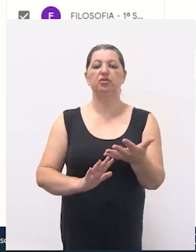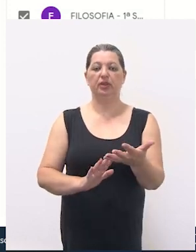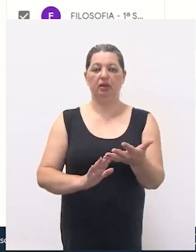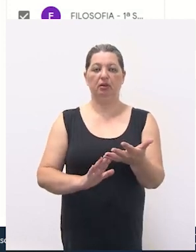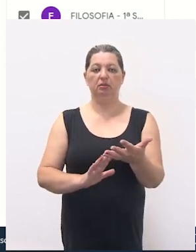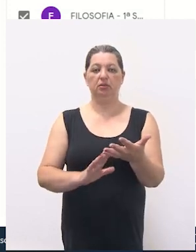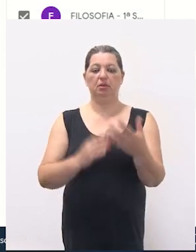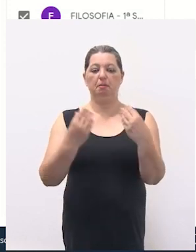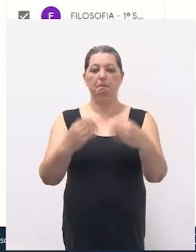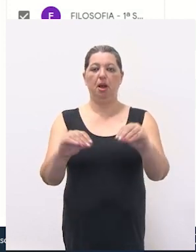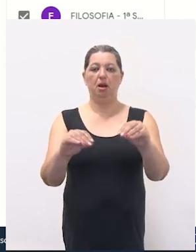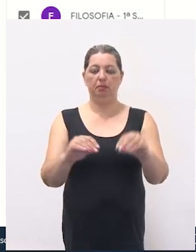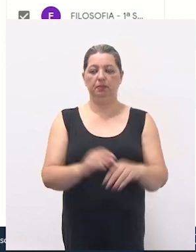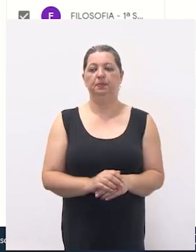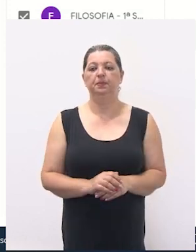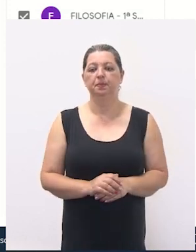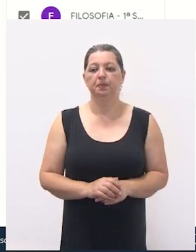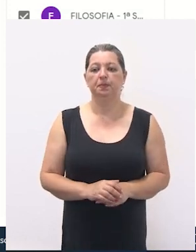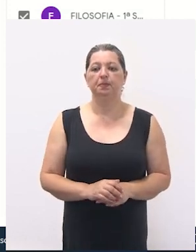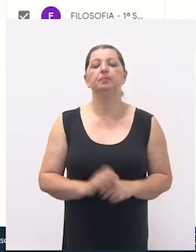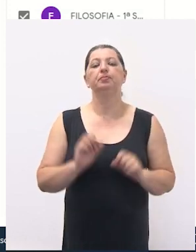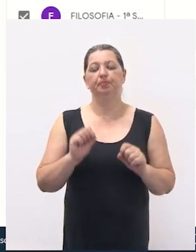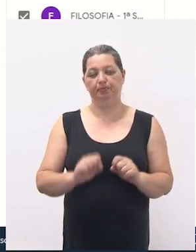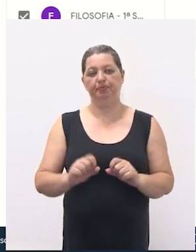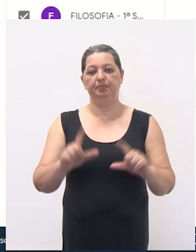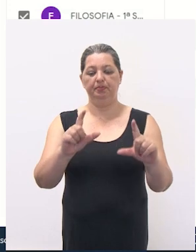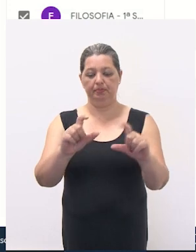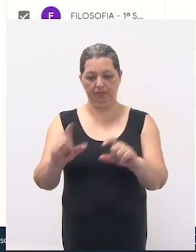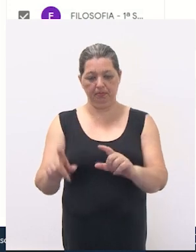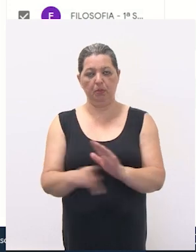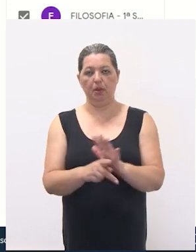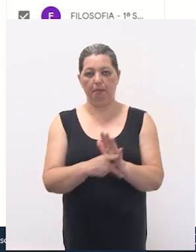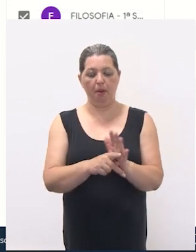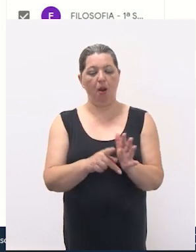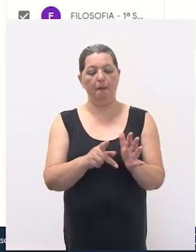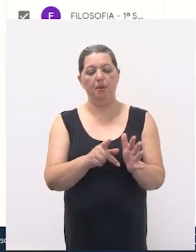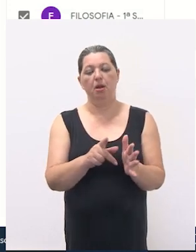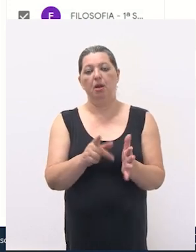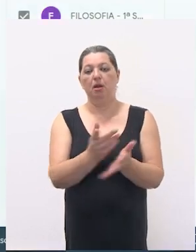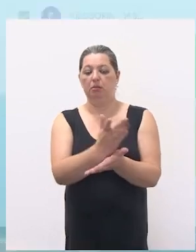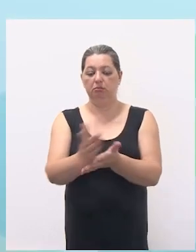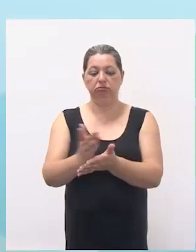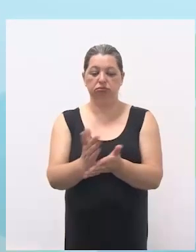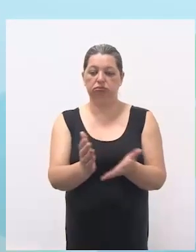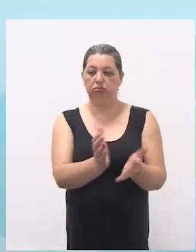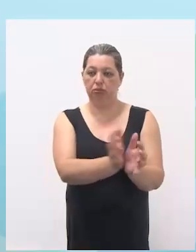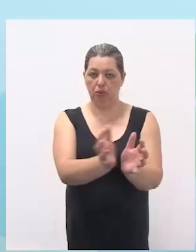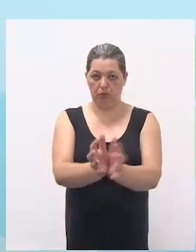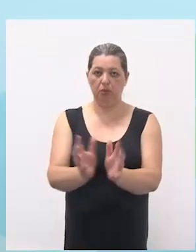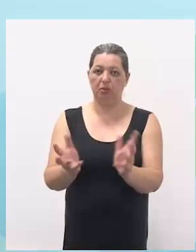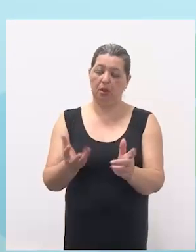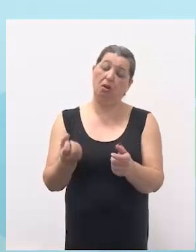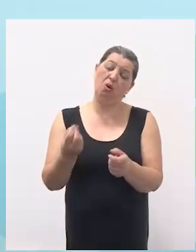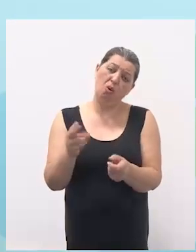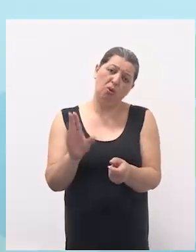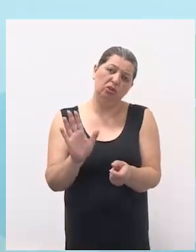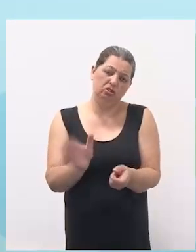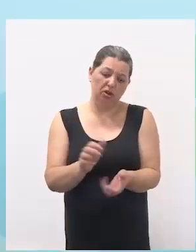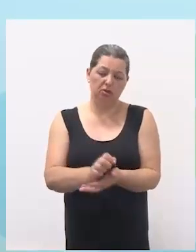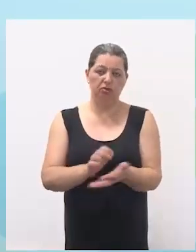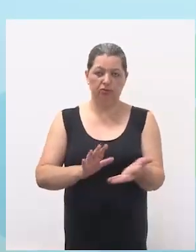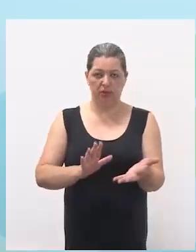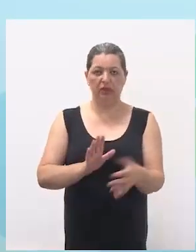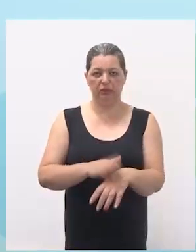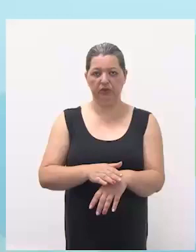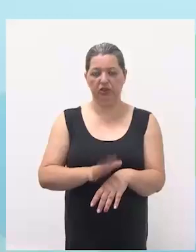a atividade e selecionar a turma que você quer, ou se não, se você tem uma atividade que você já fez, igual a gente